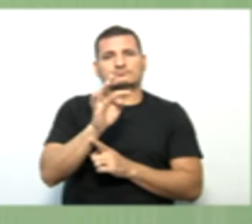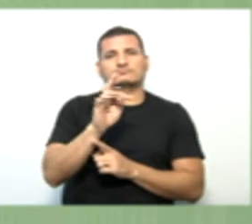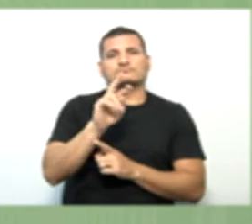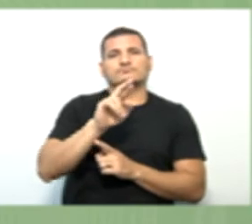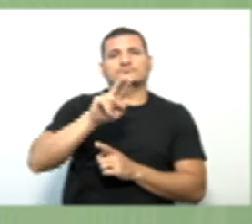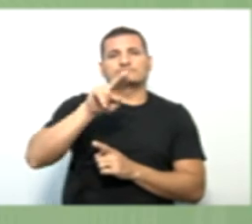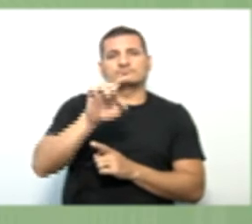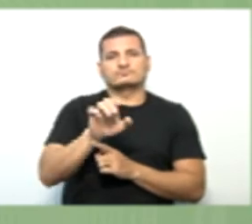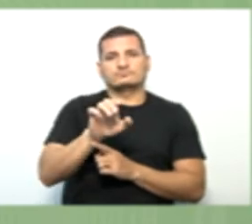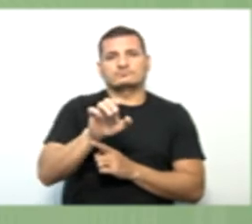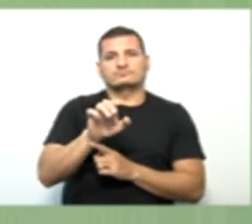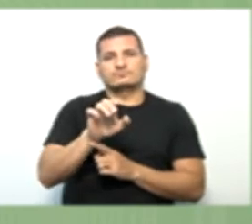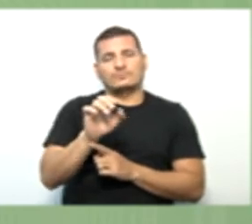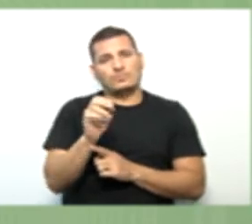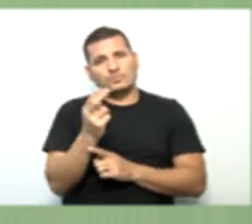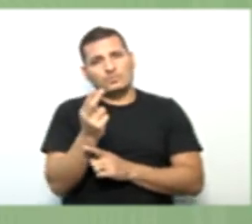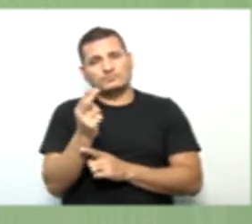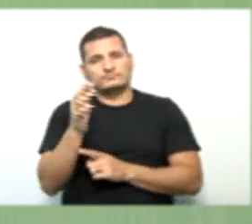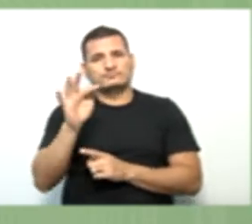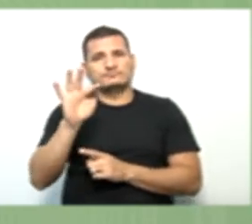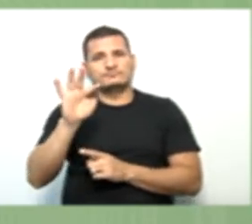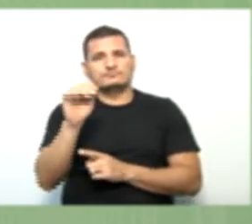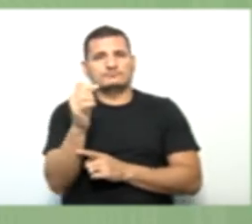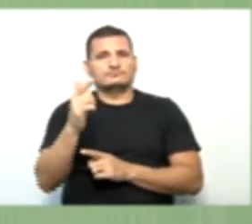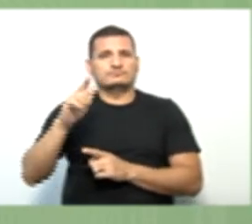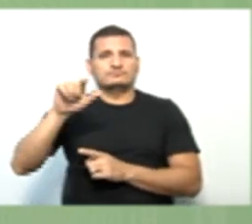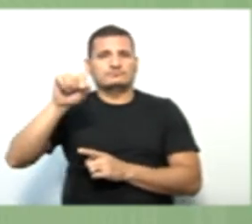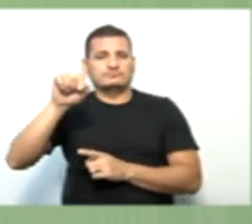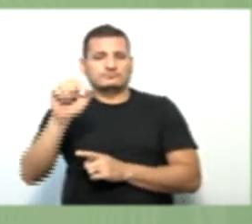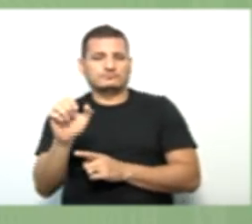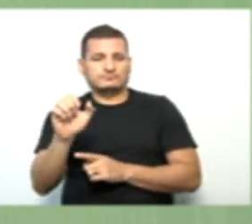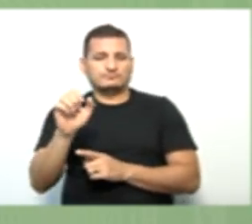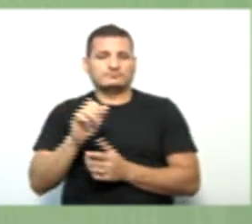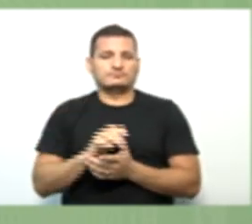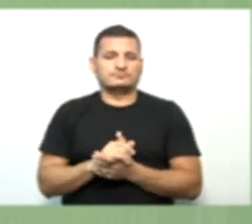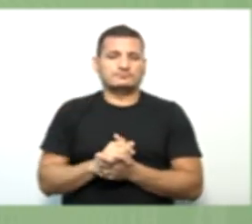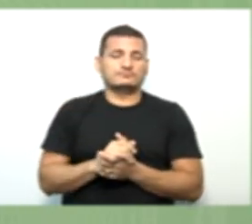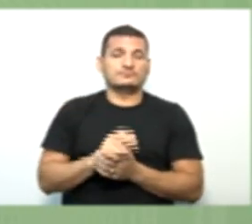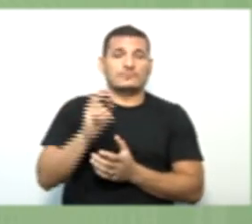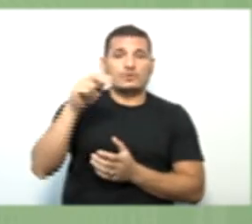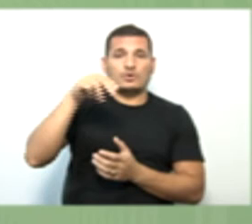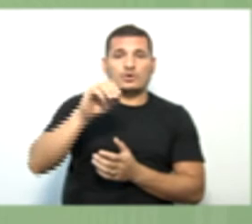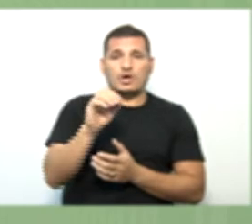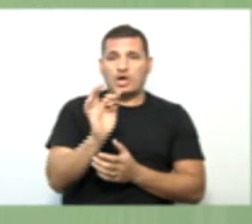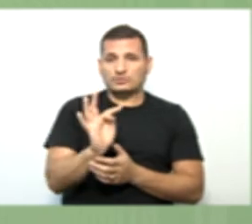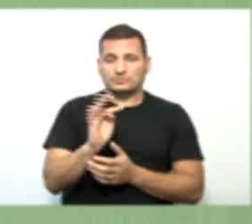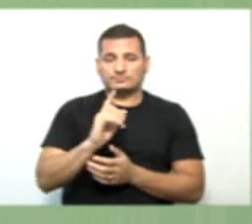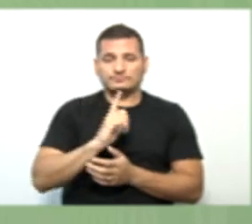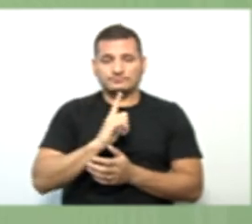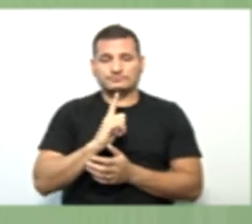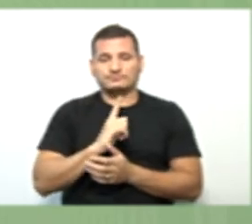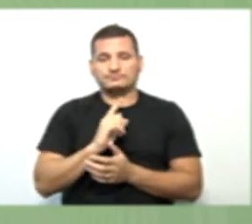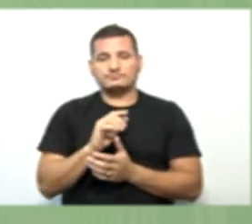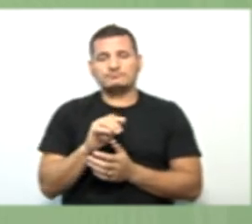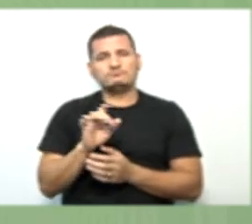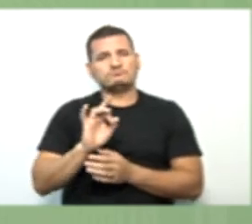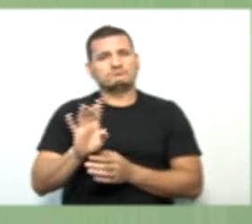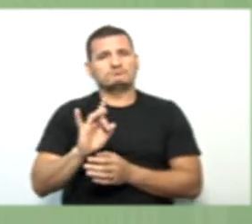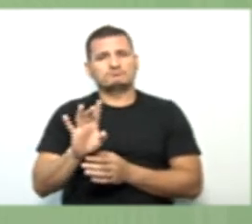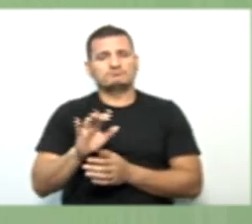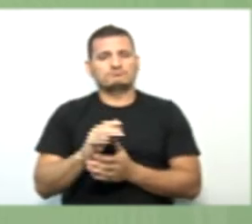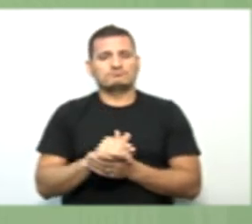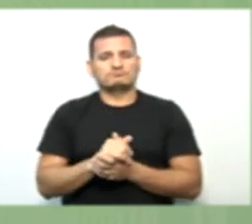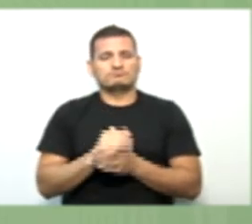false, certo? Aí nós temos o operador lógico de NOT, que é o mais simples. O operador lógico de NOT, ele simplesmente